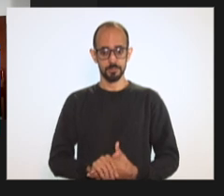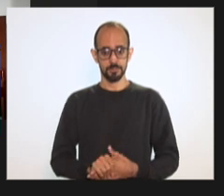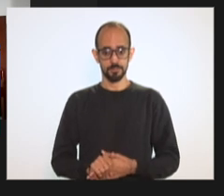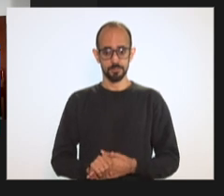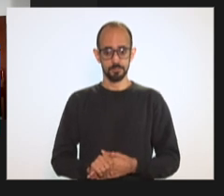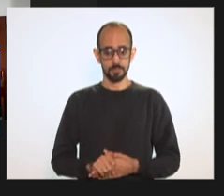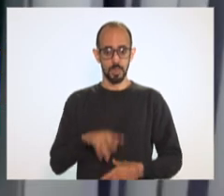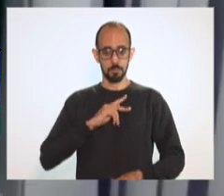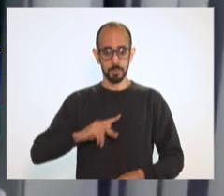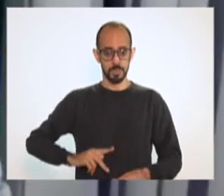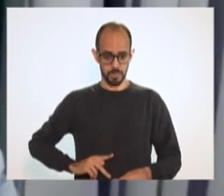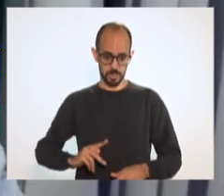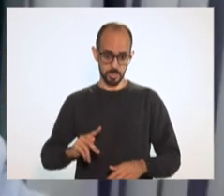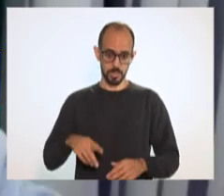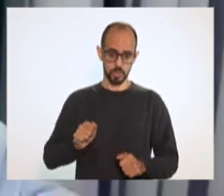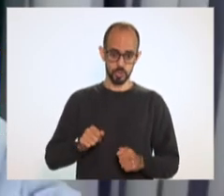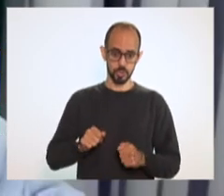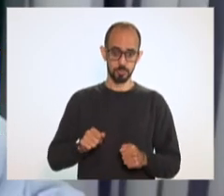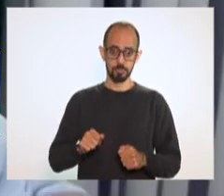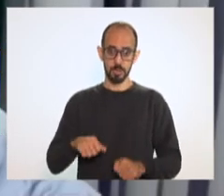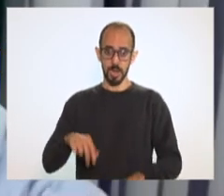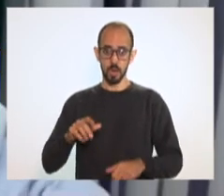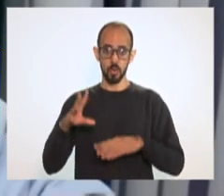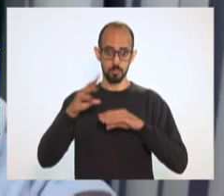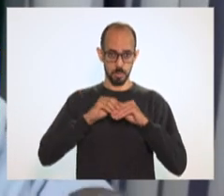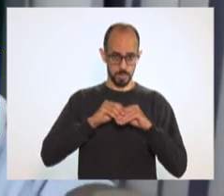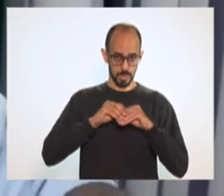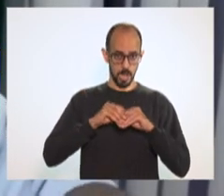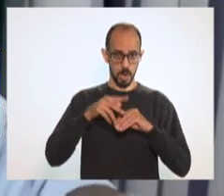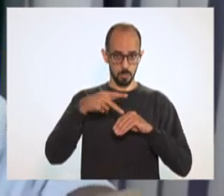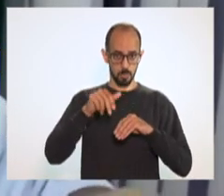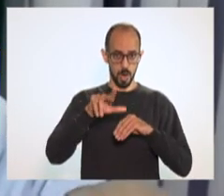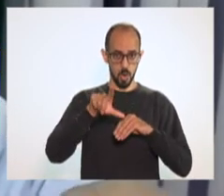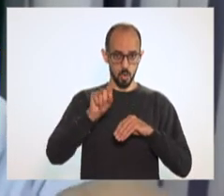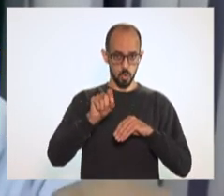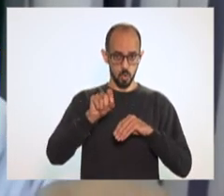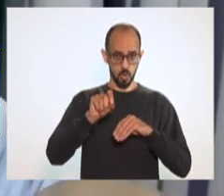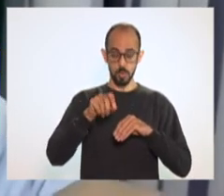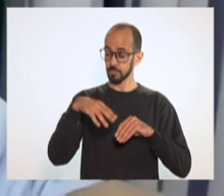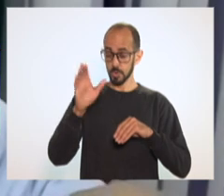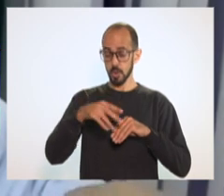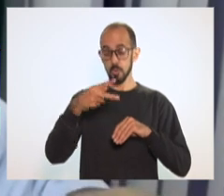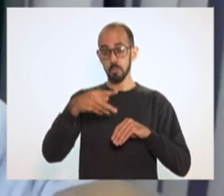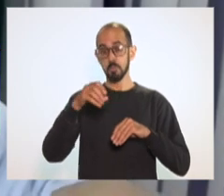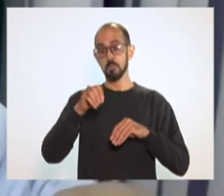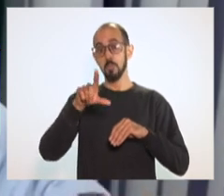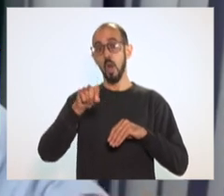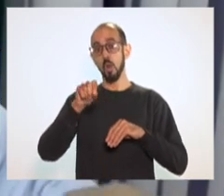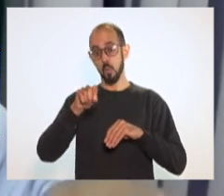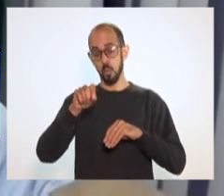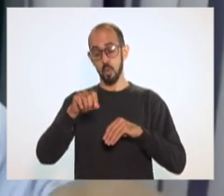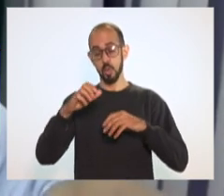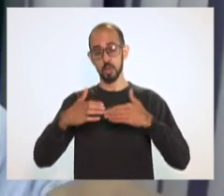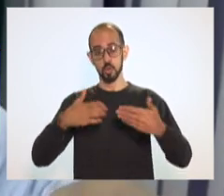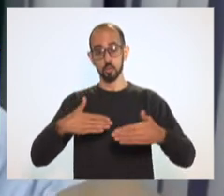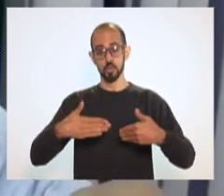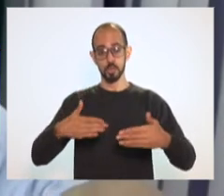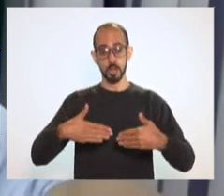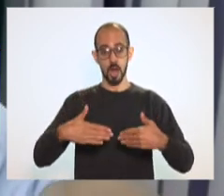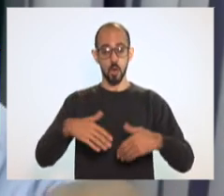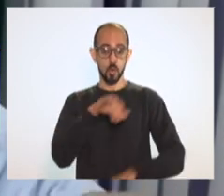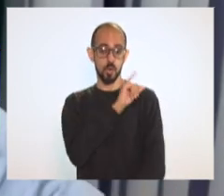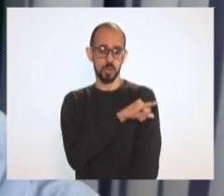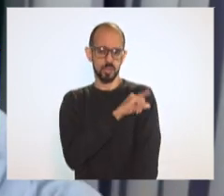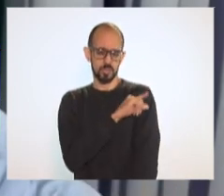Presidente, na linha de fortalecer o nosso polo industrial da saúde aqui no Rio de Janeiro, o